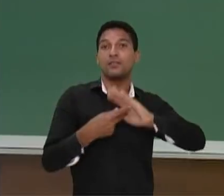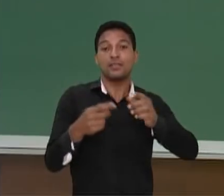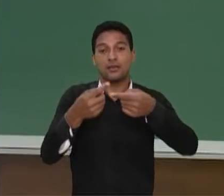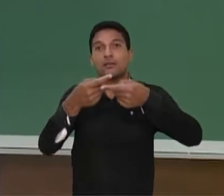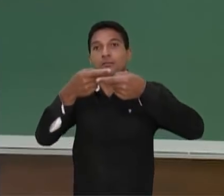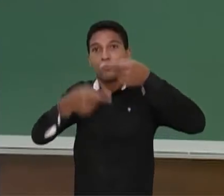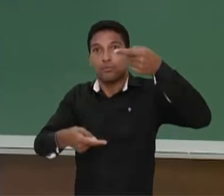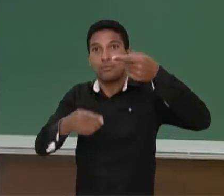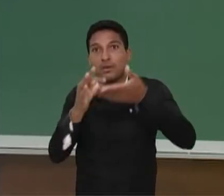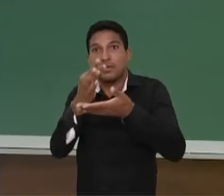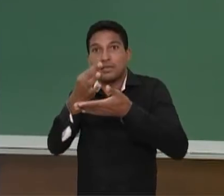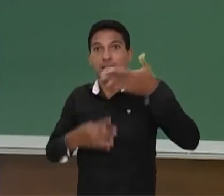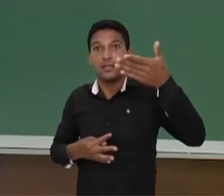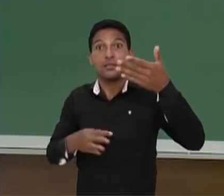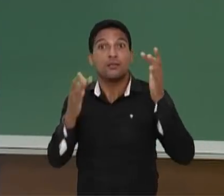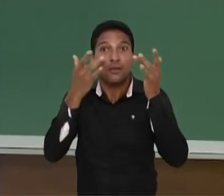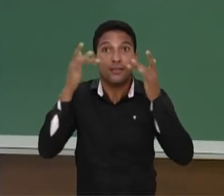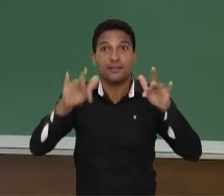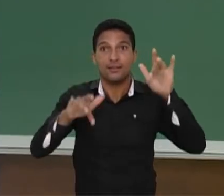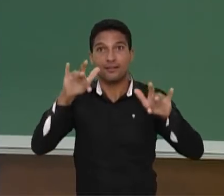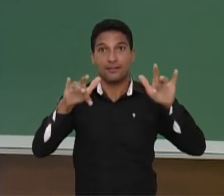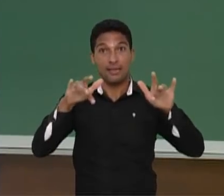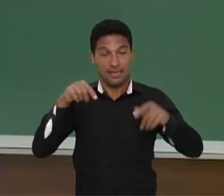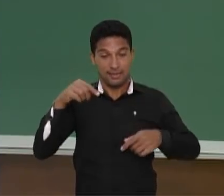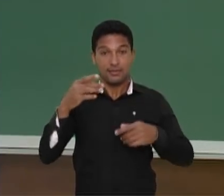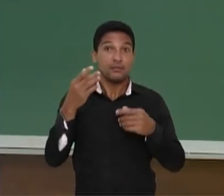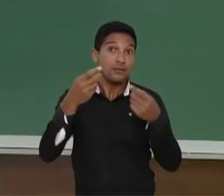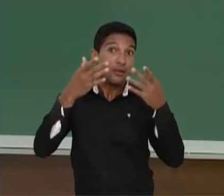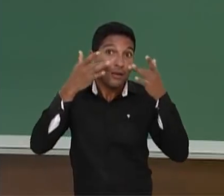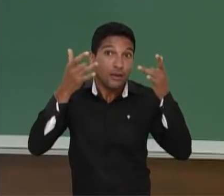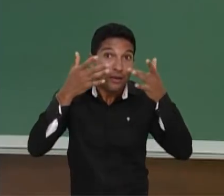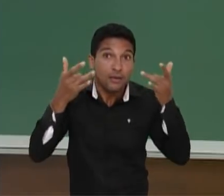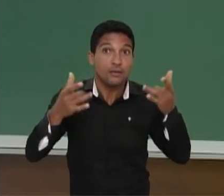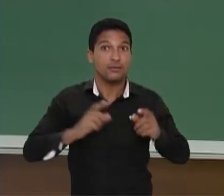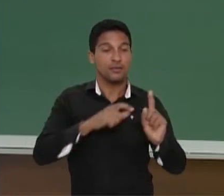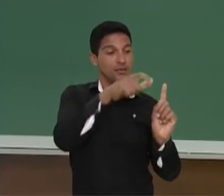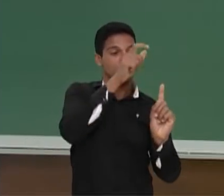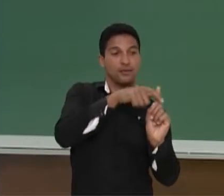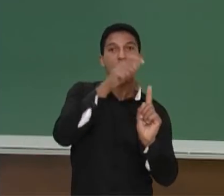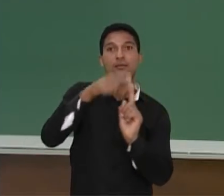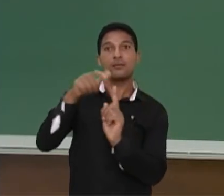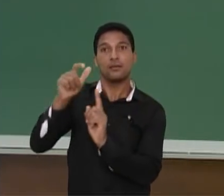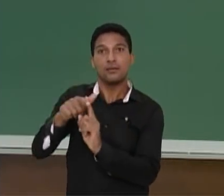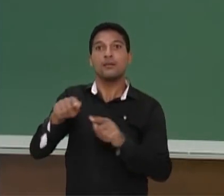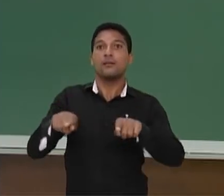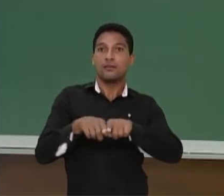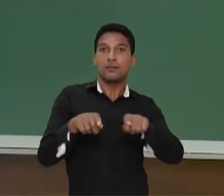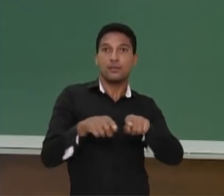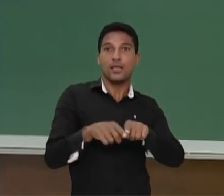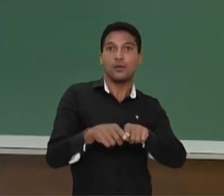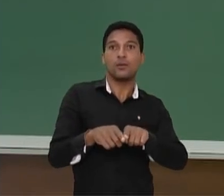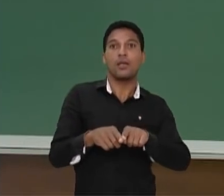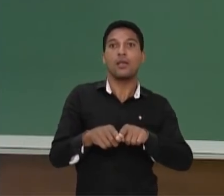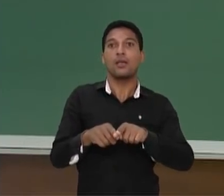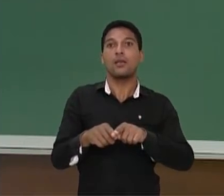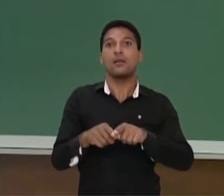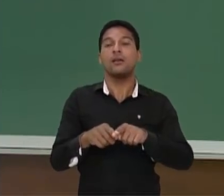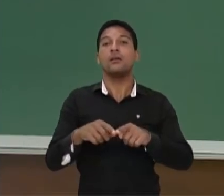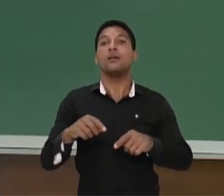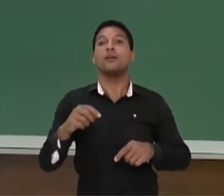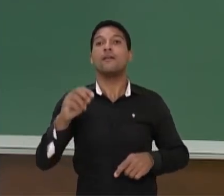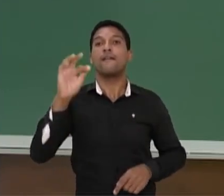ter personagens, falas e orientações, né, do que cada personagem vai fazer, das ações, né? O autor pode trazer